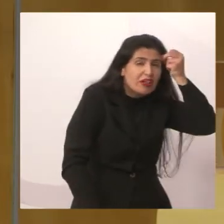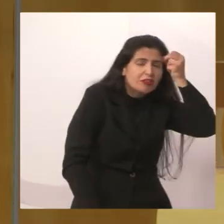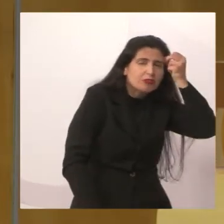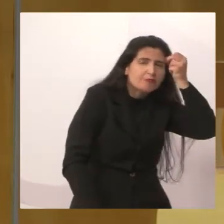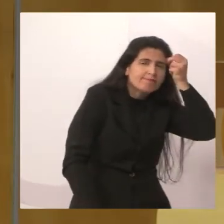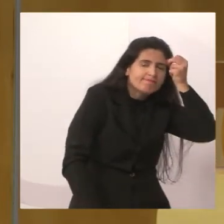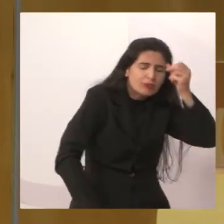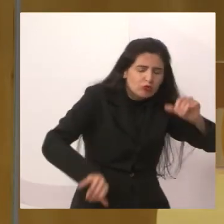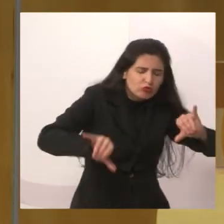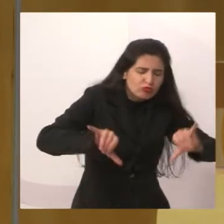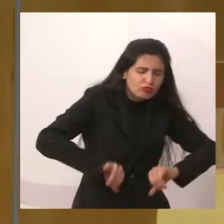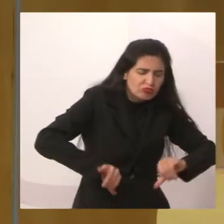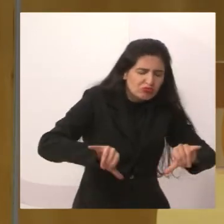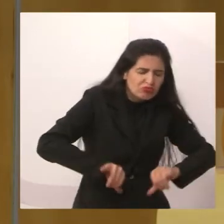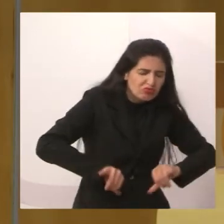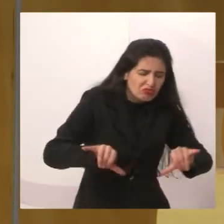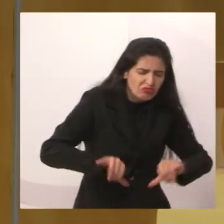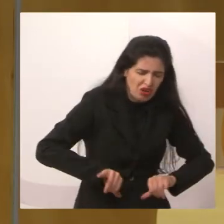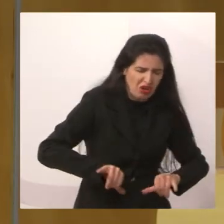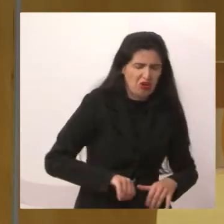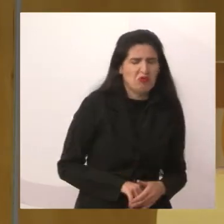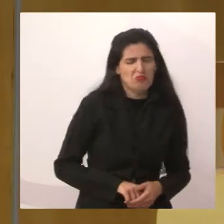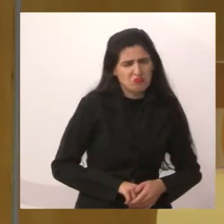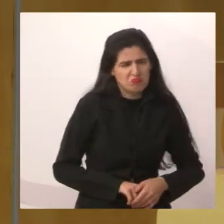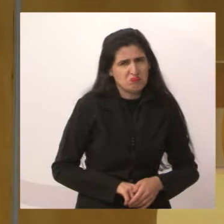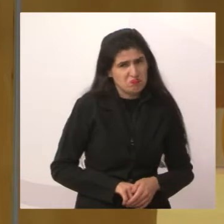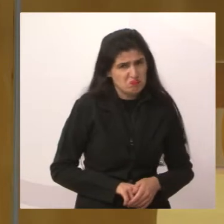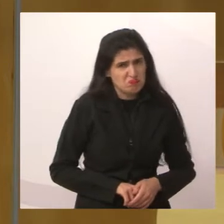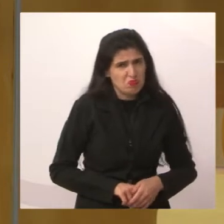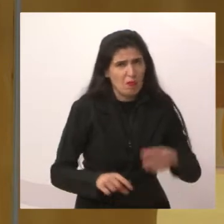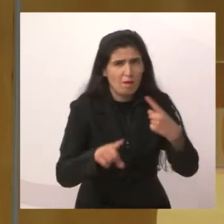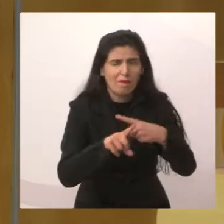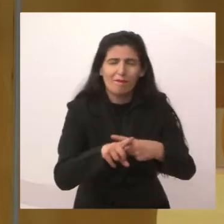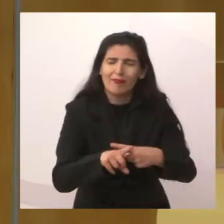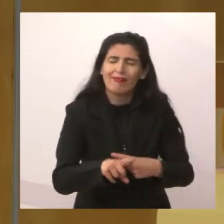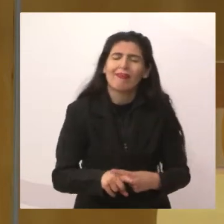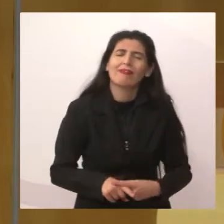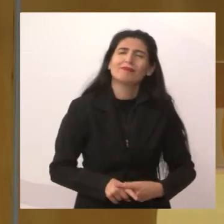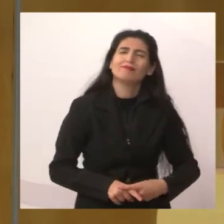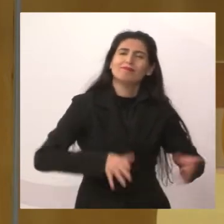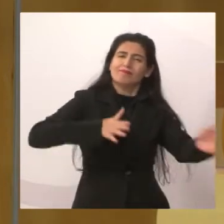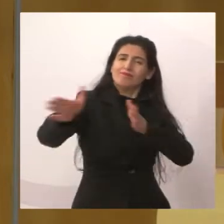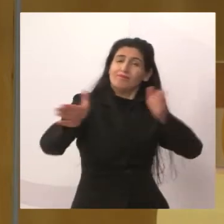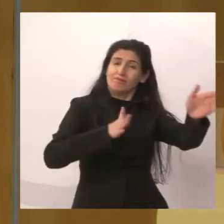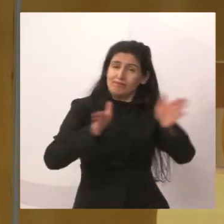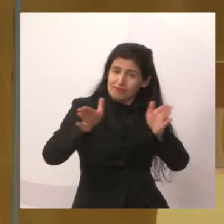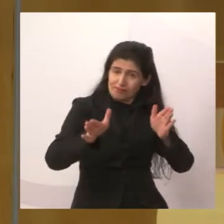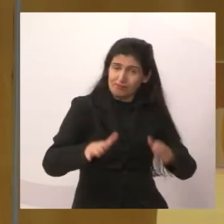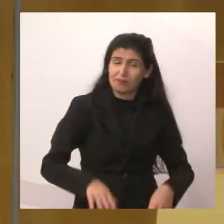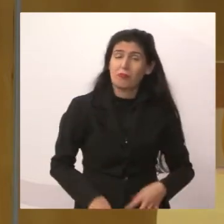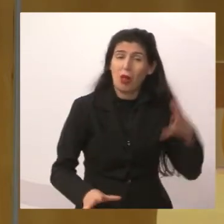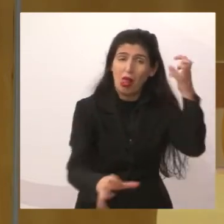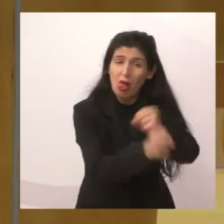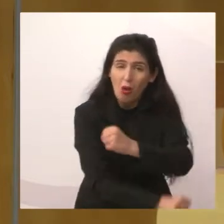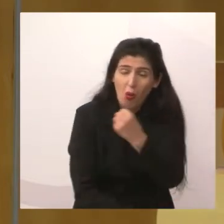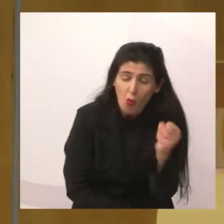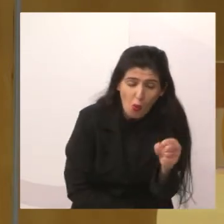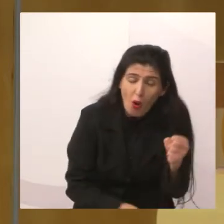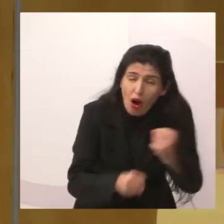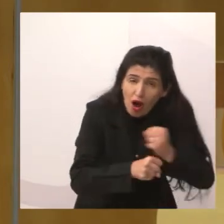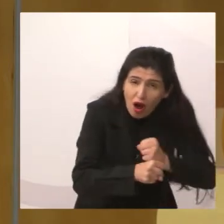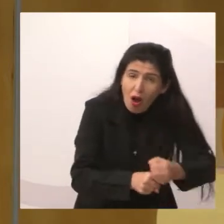cidade foi de ter sido vereador por 2 mandatos, prefeito eleito e